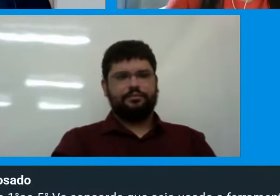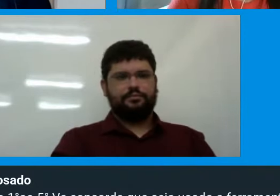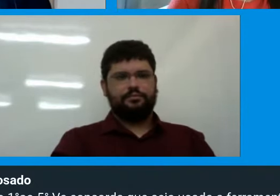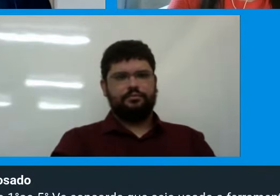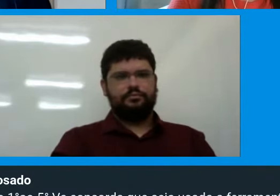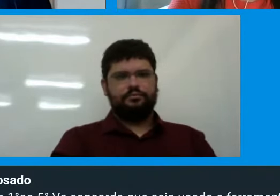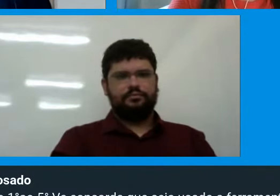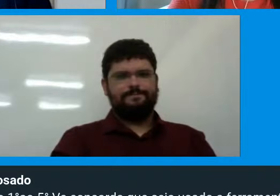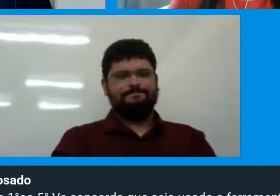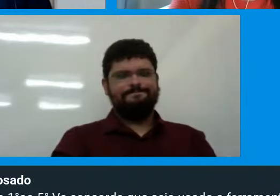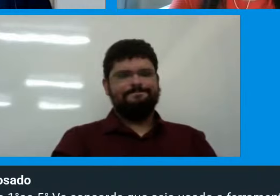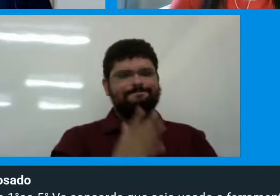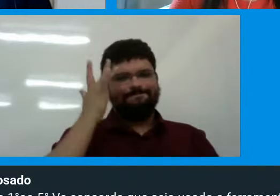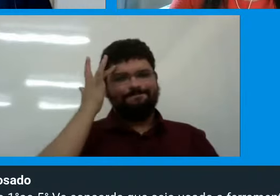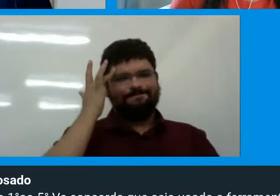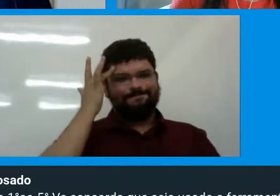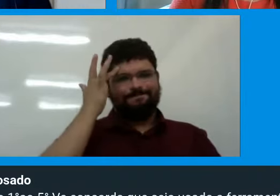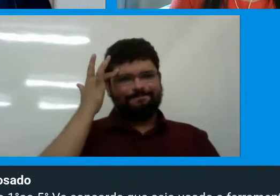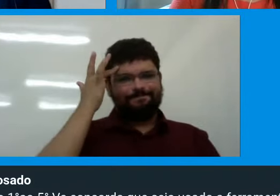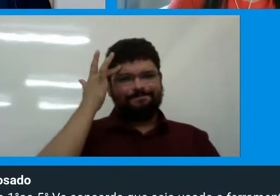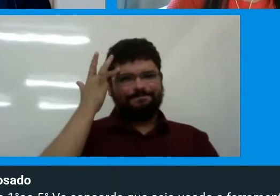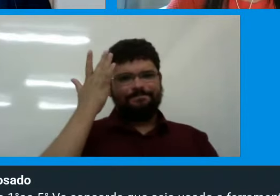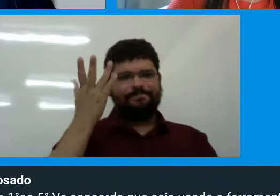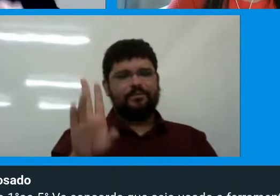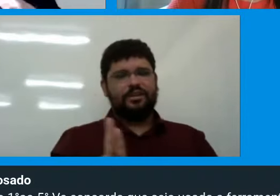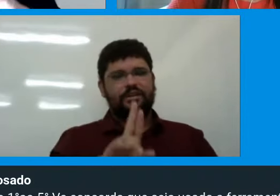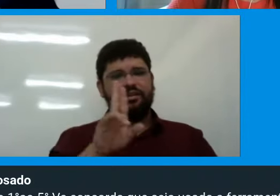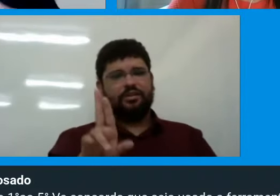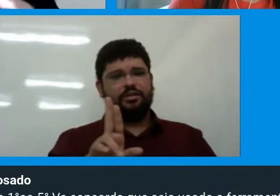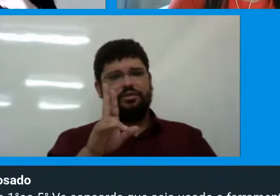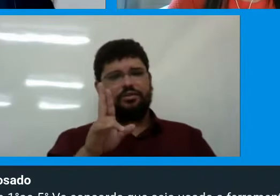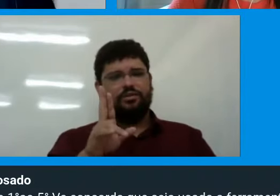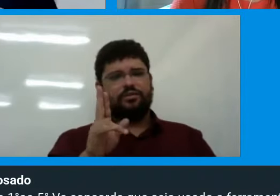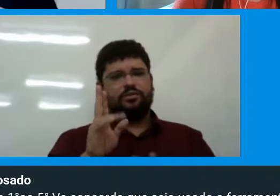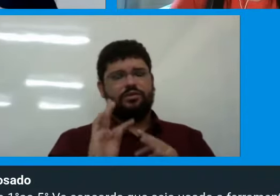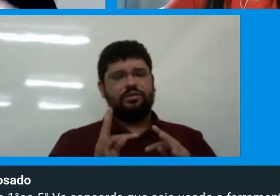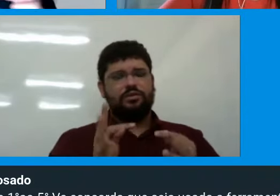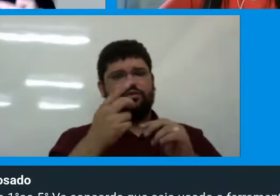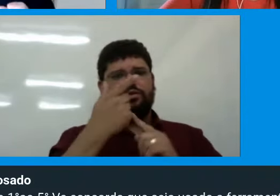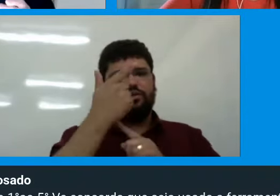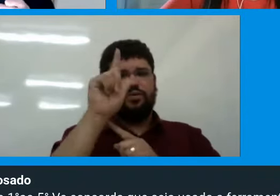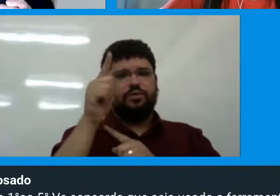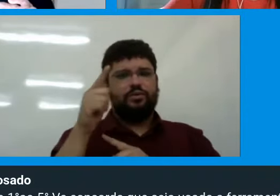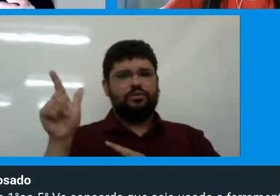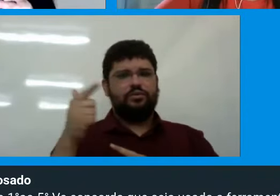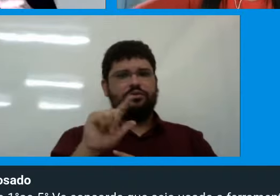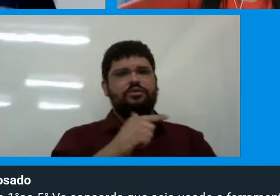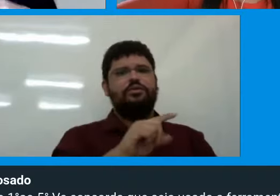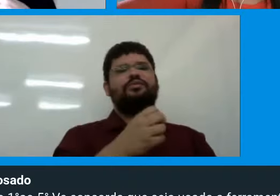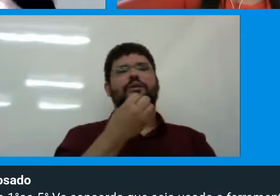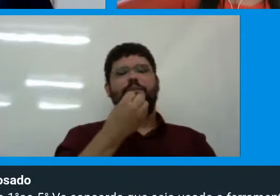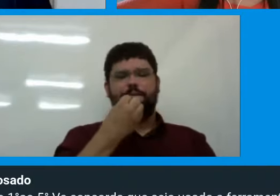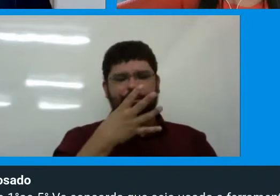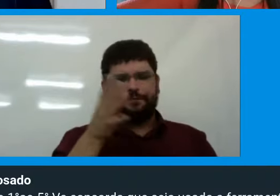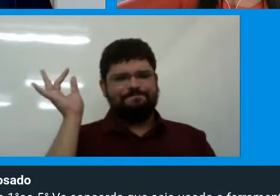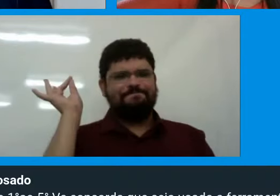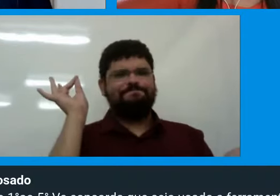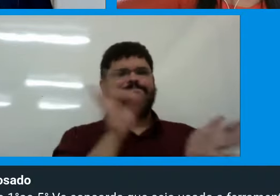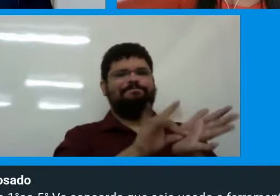Eu acho que utilizar recursos adicionais é sempre muito válido,